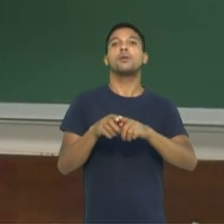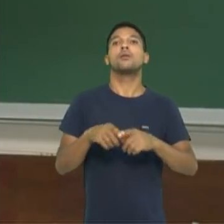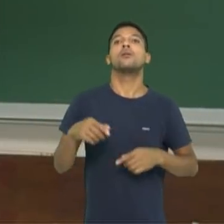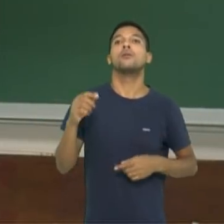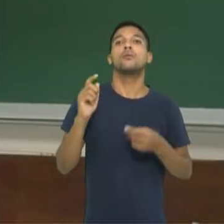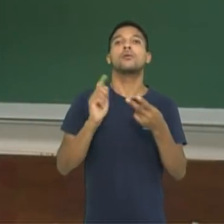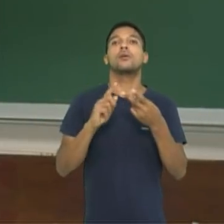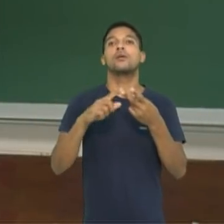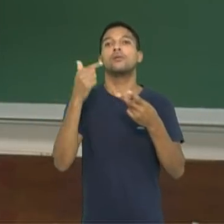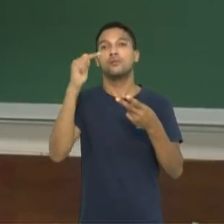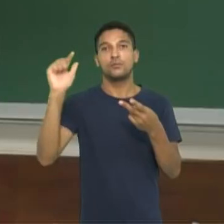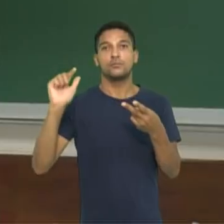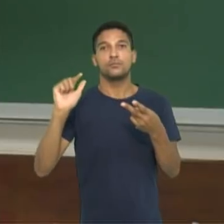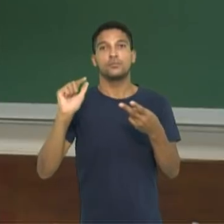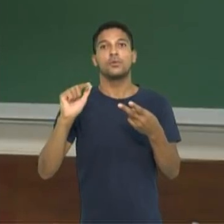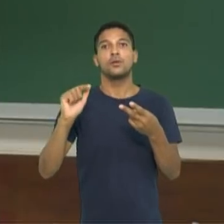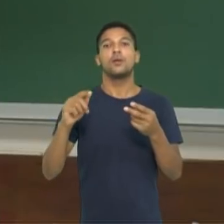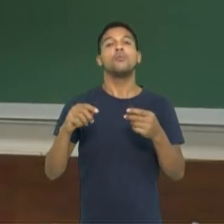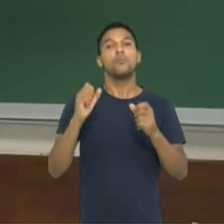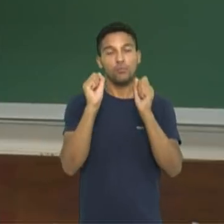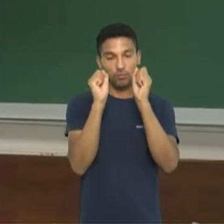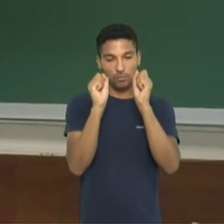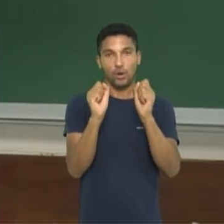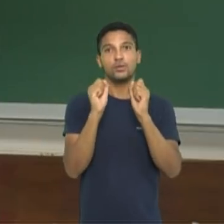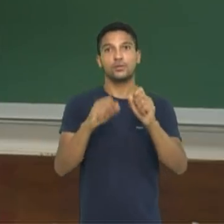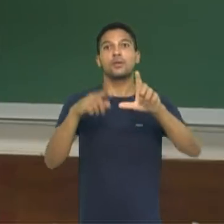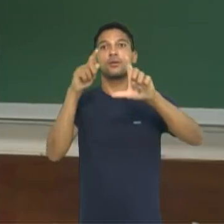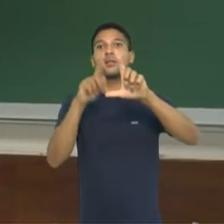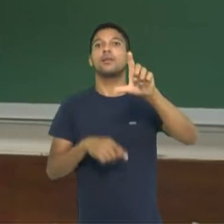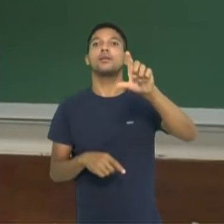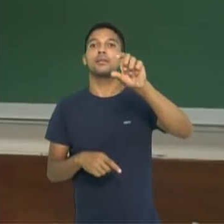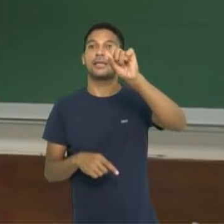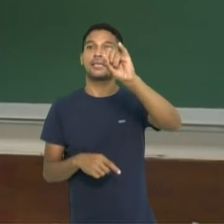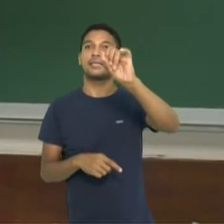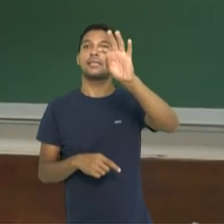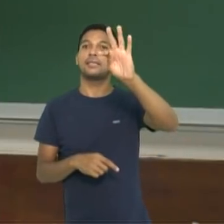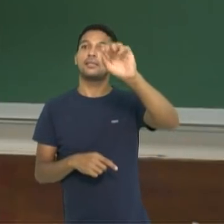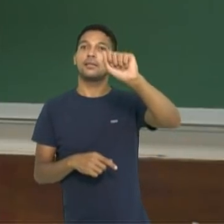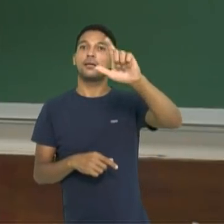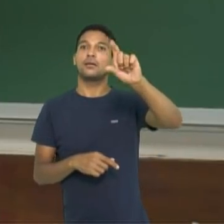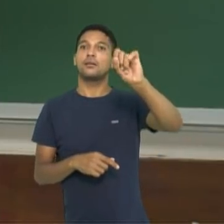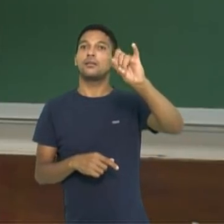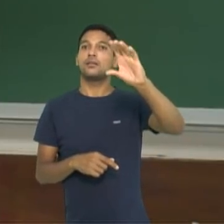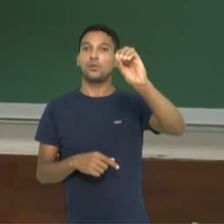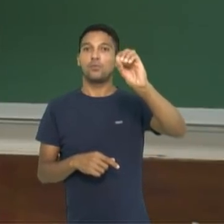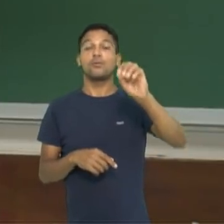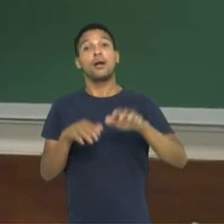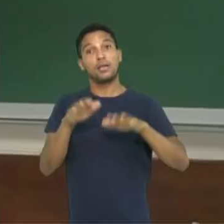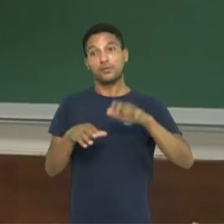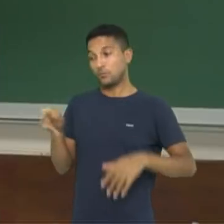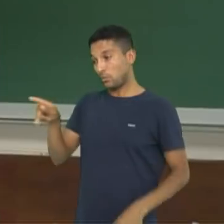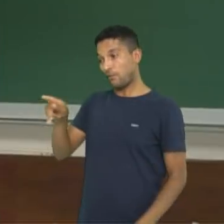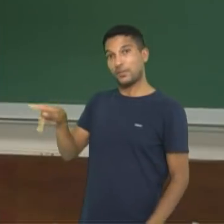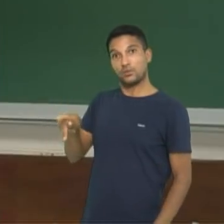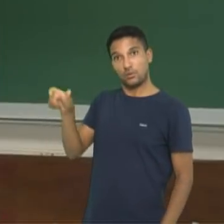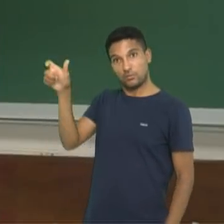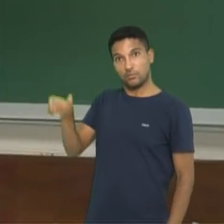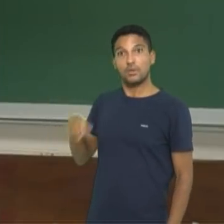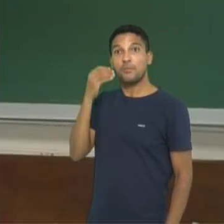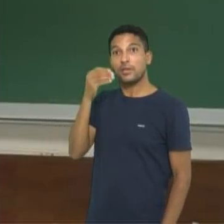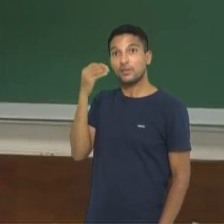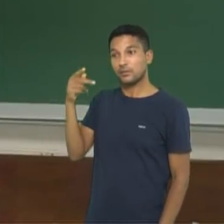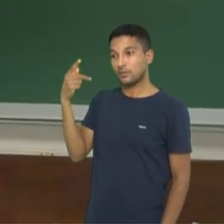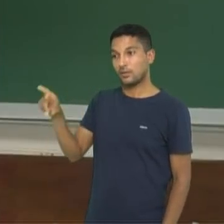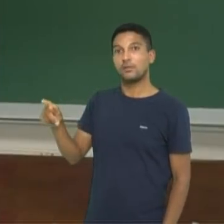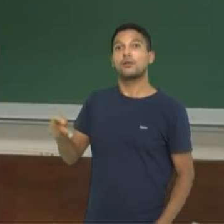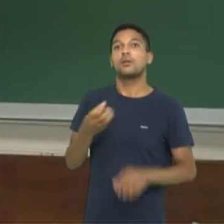multimediativos, é colocar em itálico a fala da pessoa, né? Então, às vezes, é um professor falando sobre educação à distância, coloca em